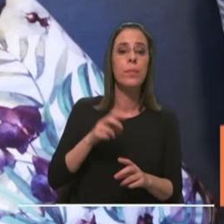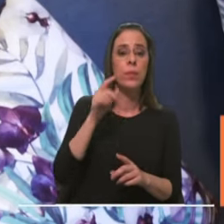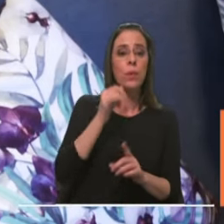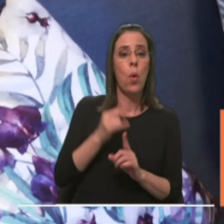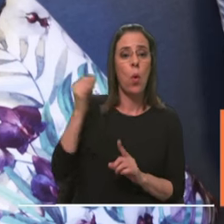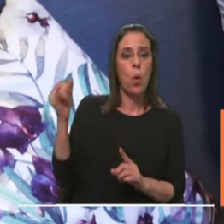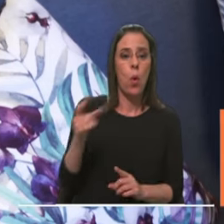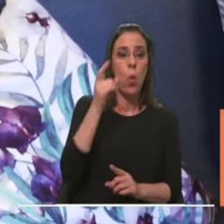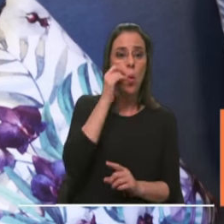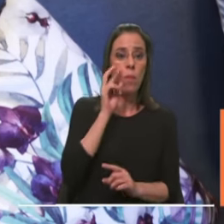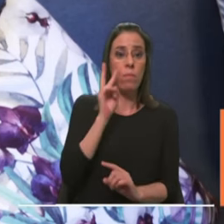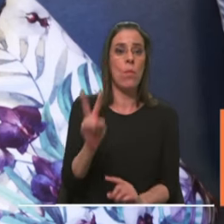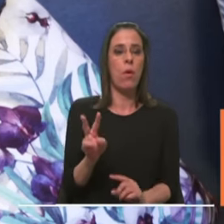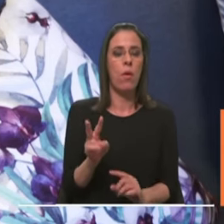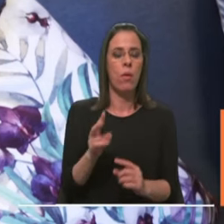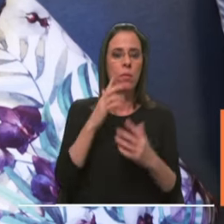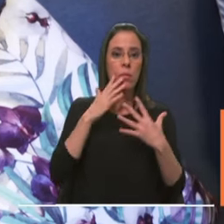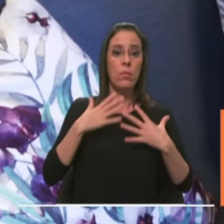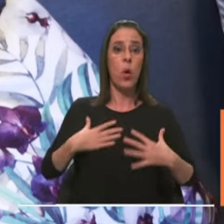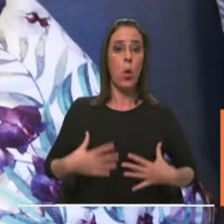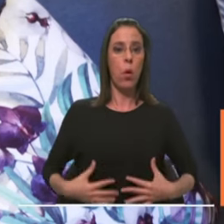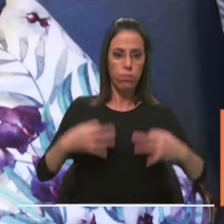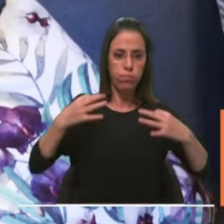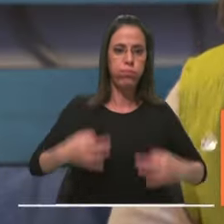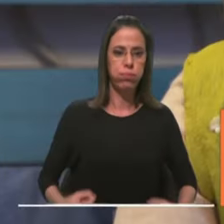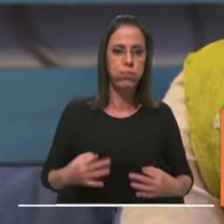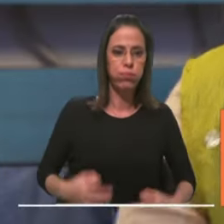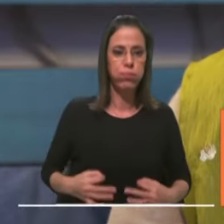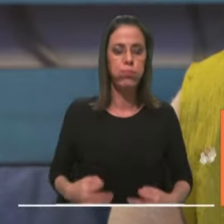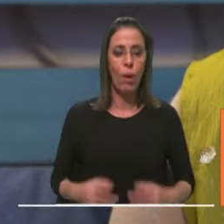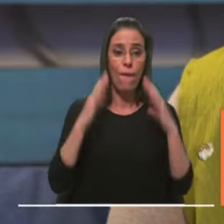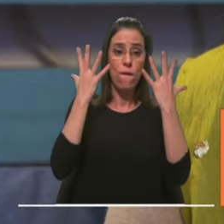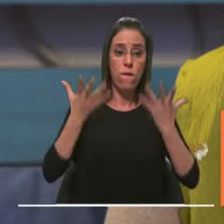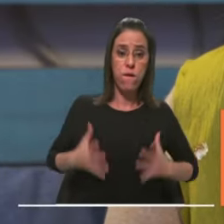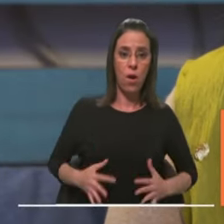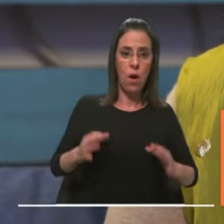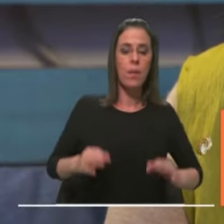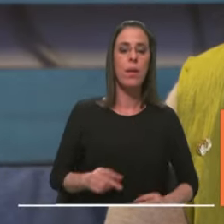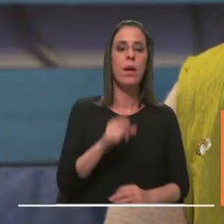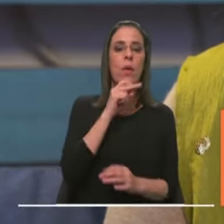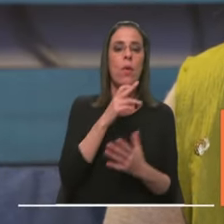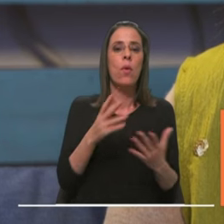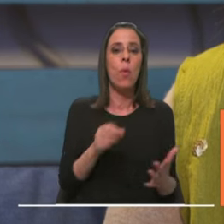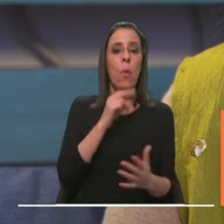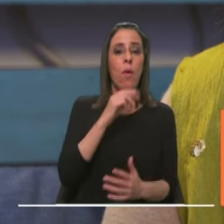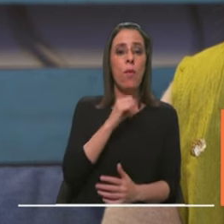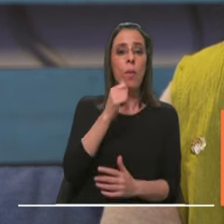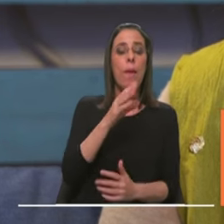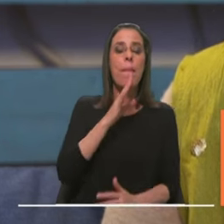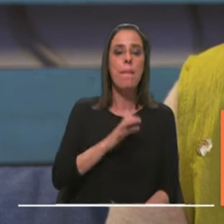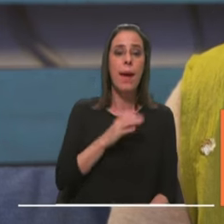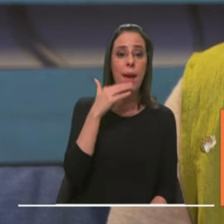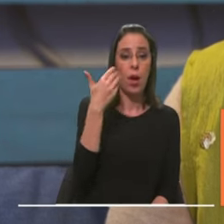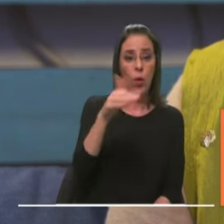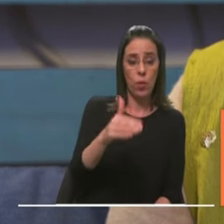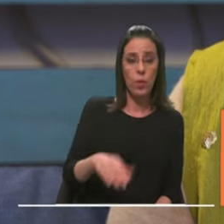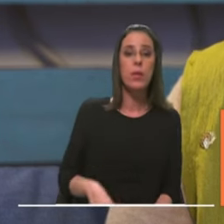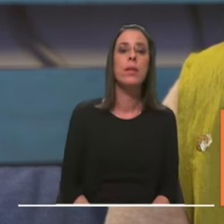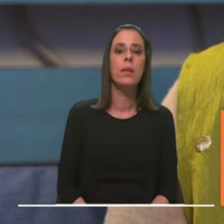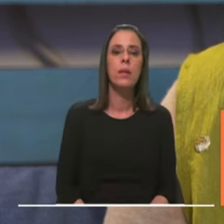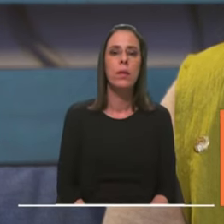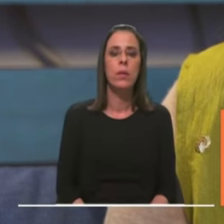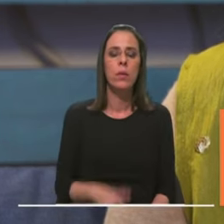lado dele foi a primeira vez que eu vi um um corba sem com a forma mesmo era o meu avô meu avô morreu Quando a minha mãe tinha 11 anos e